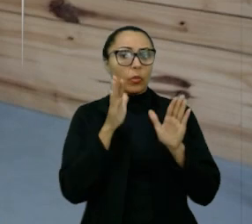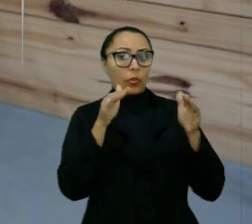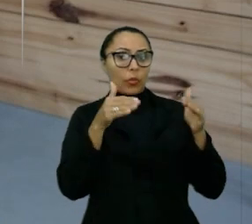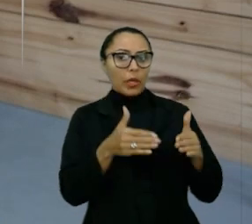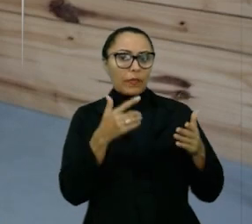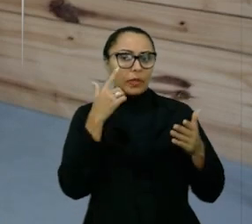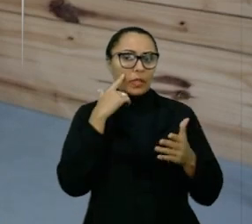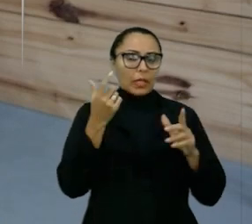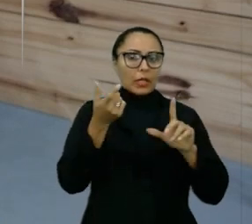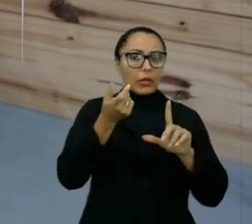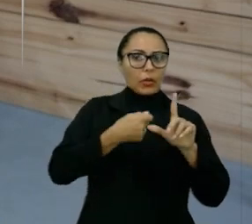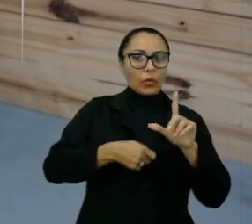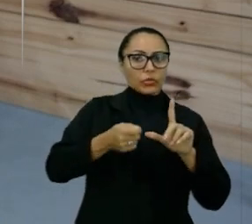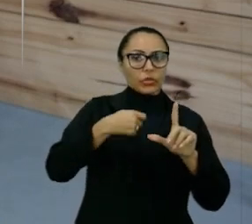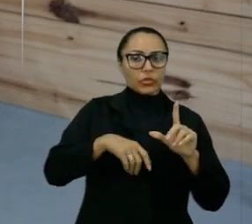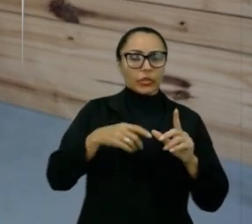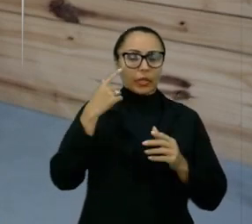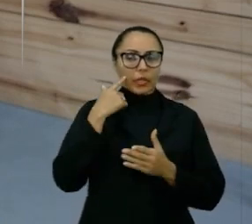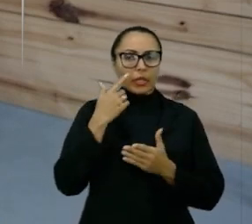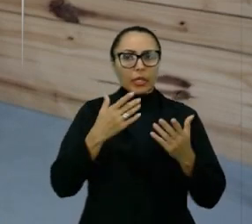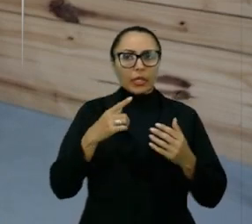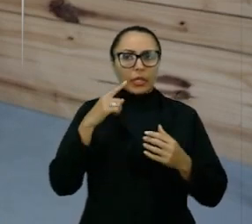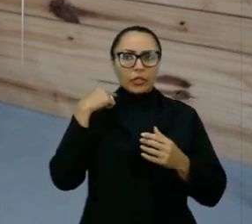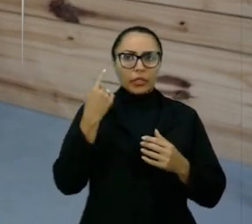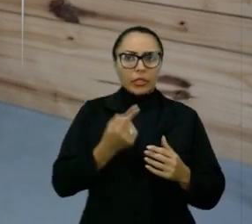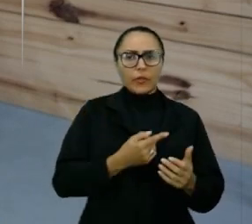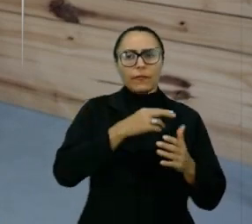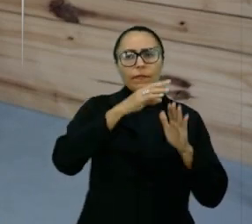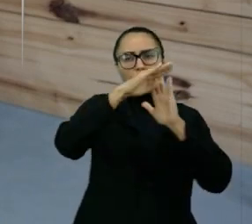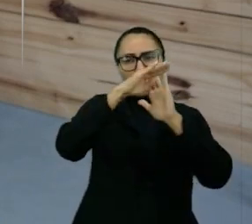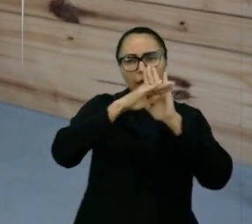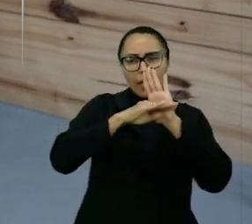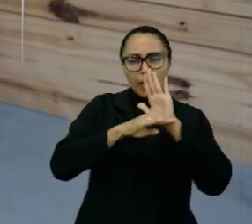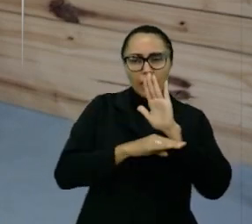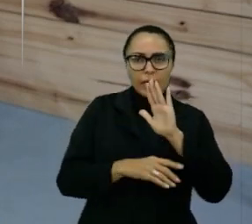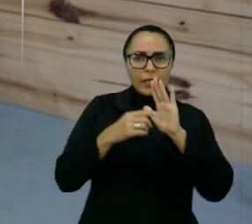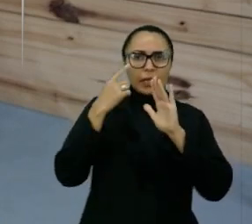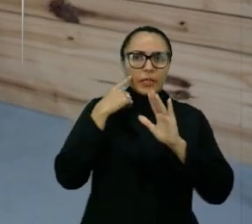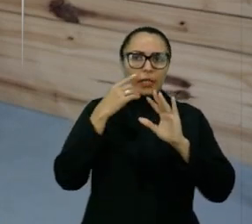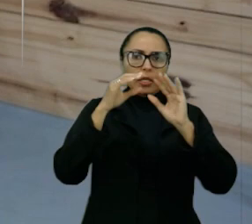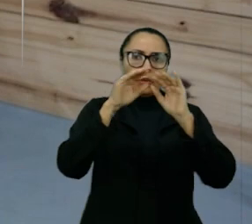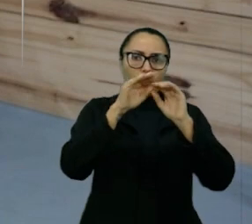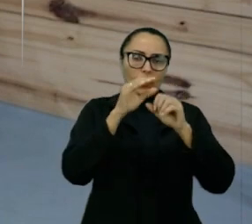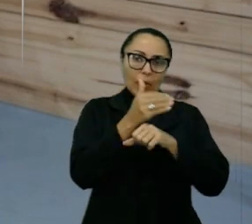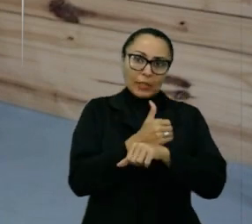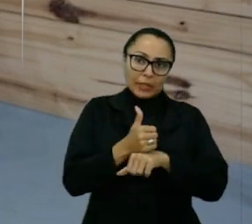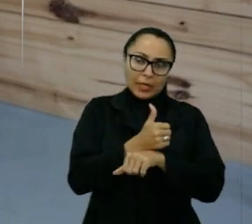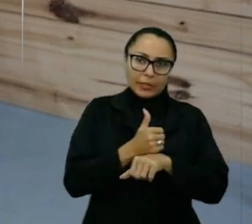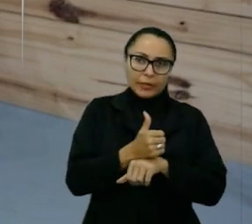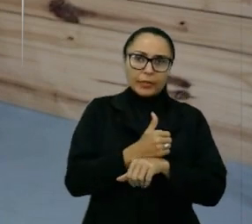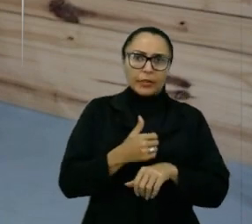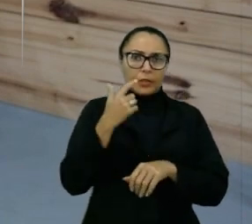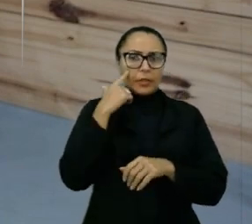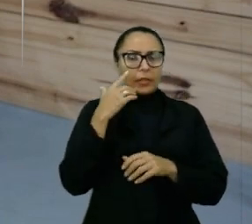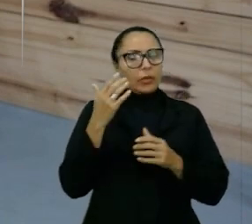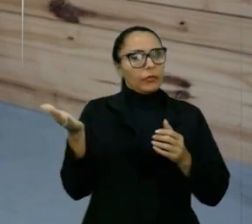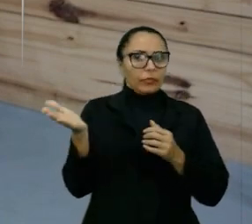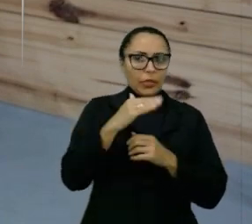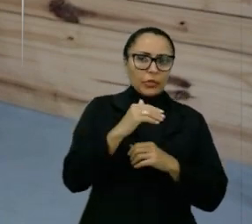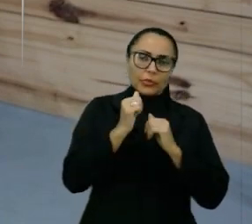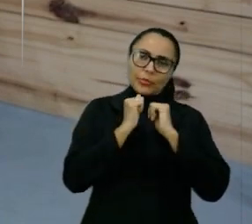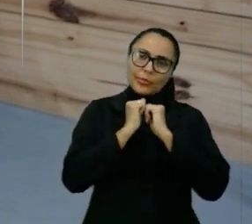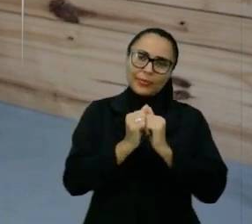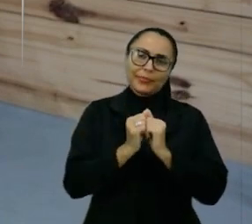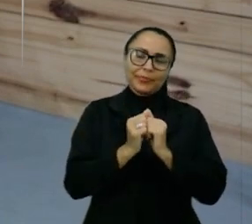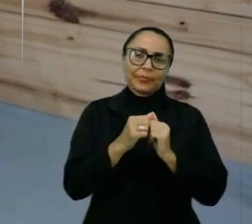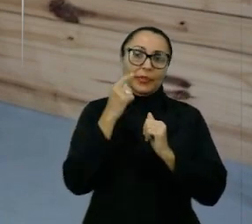operações logísticas e as diversas normas de padronização e qualidade. Acompanhe comigo